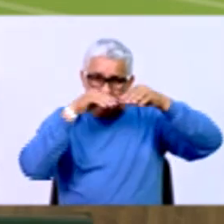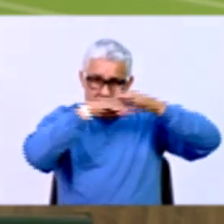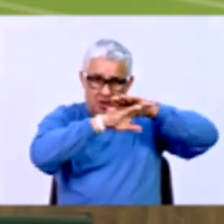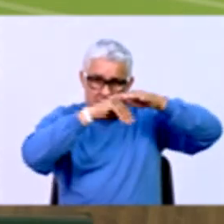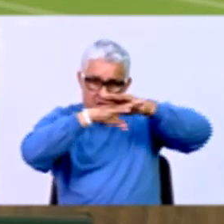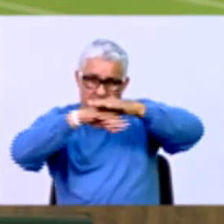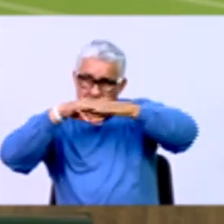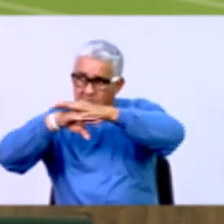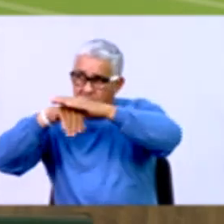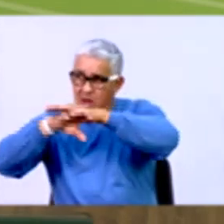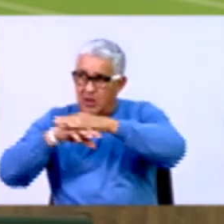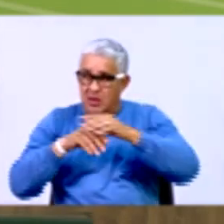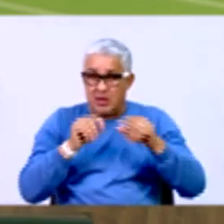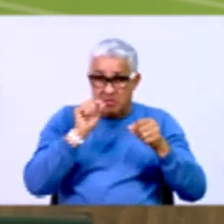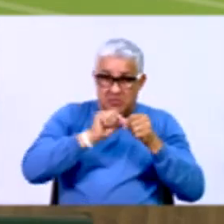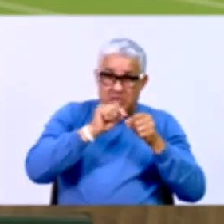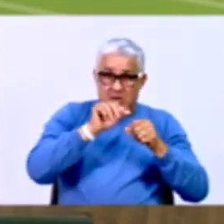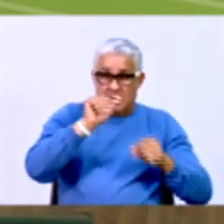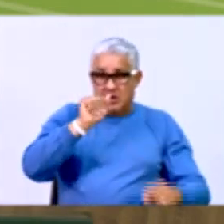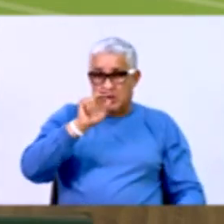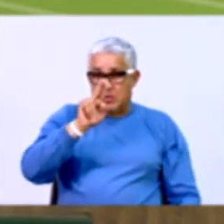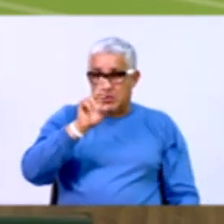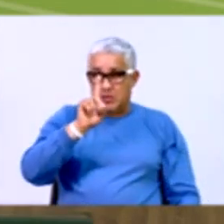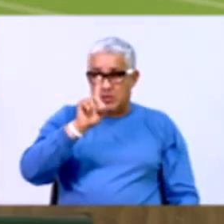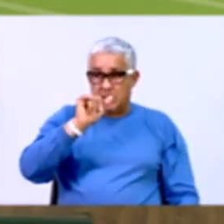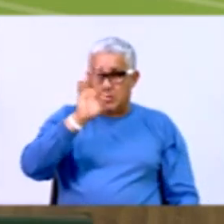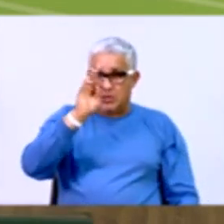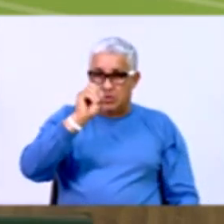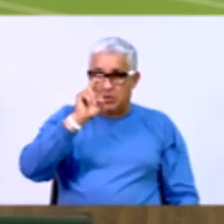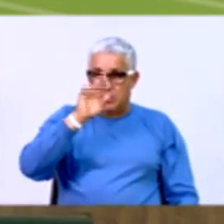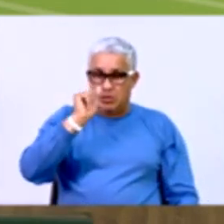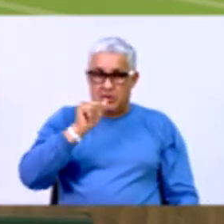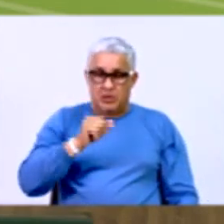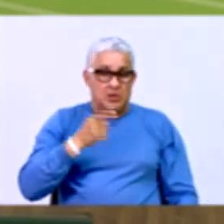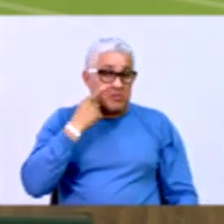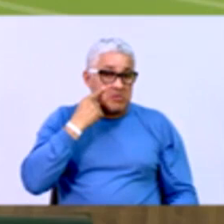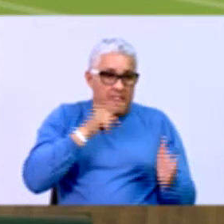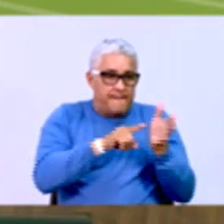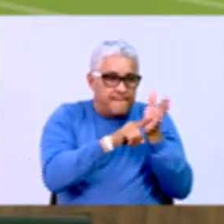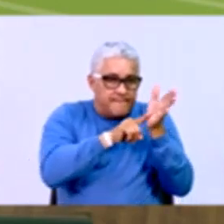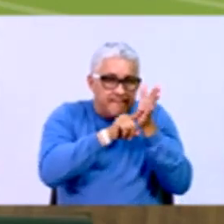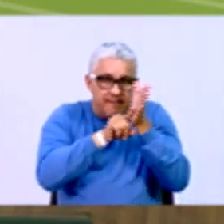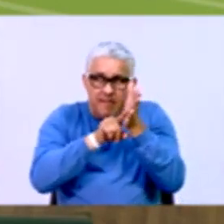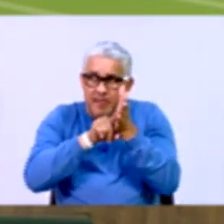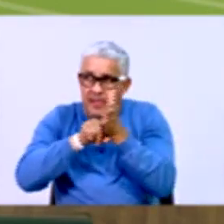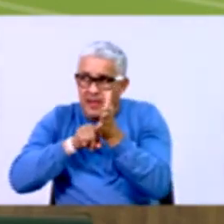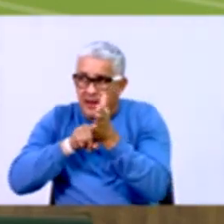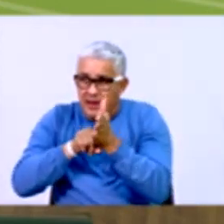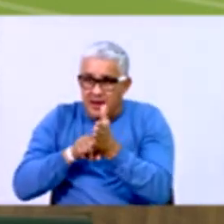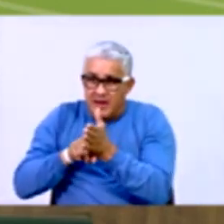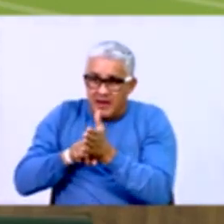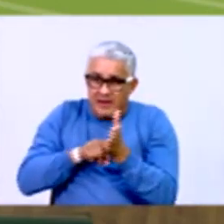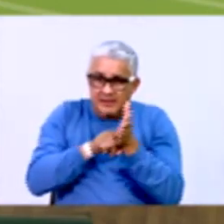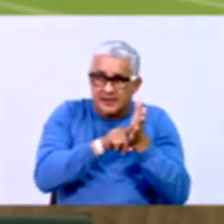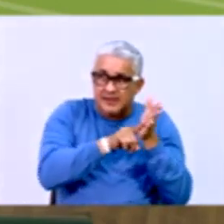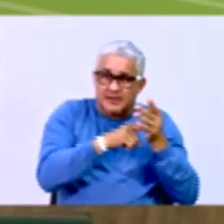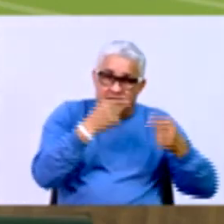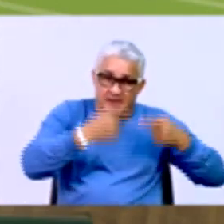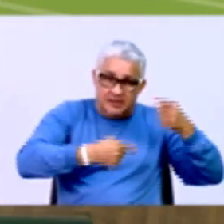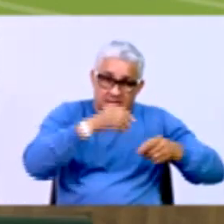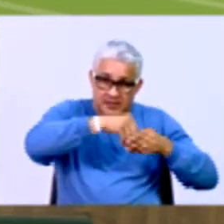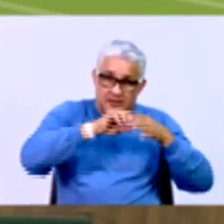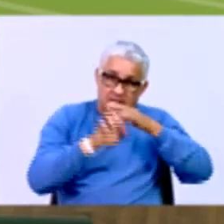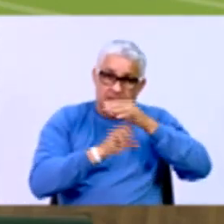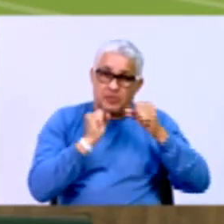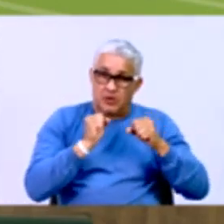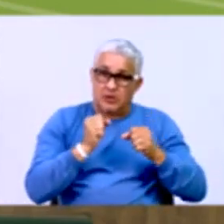foram fazer uma auditoria, na verdade foram ver uma checagem, e na checagem foi definido o seguinte na política, ó, só pode